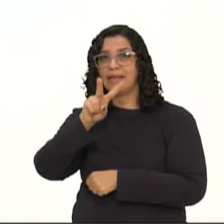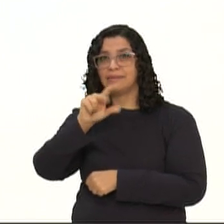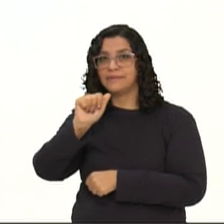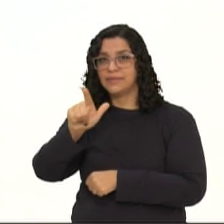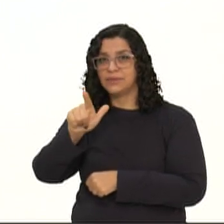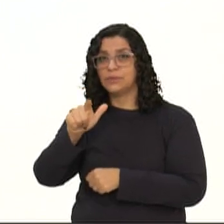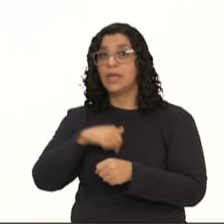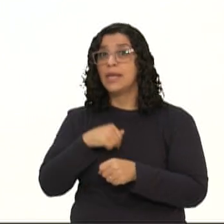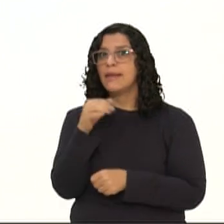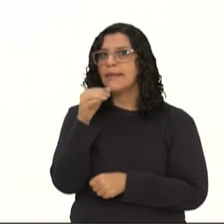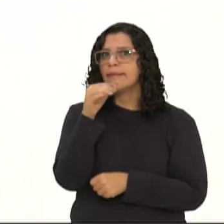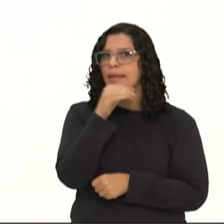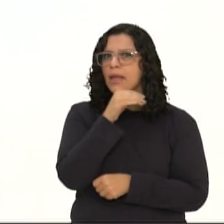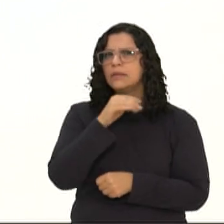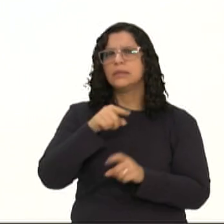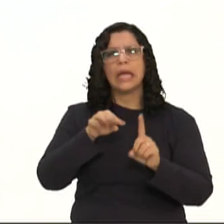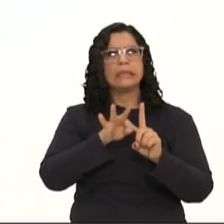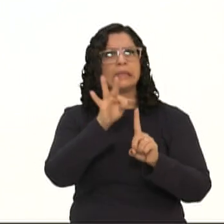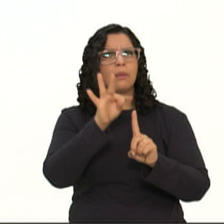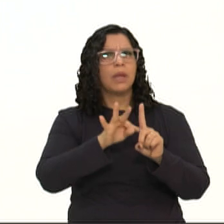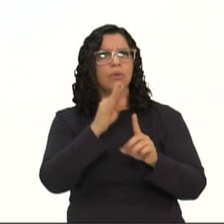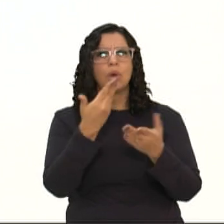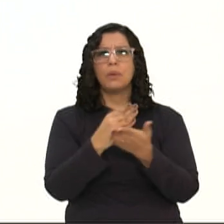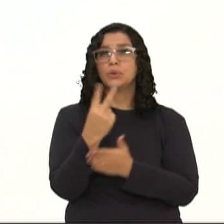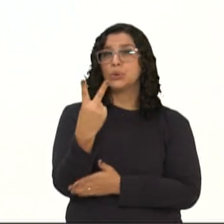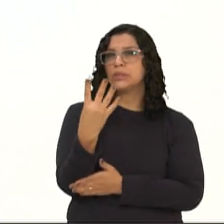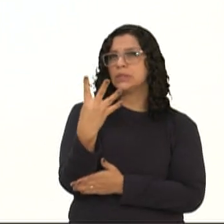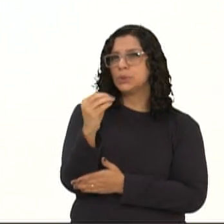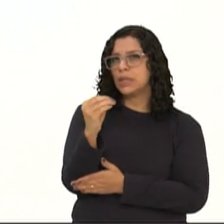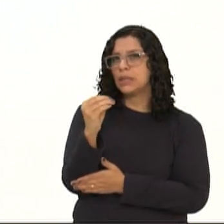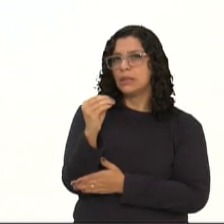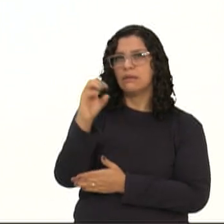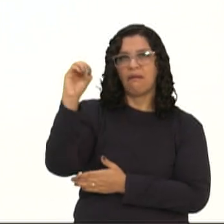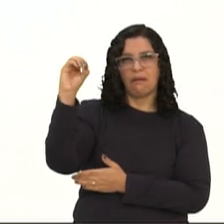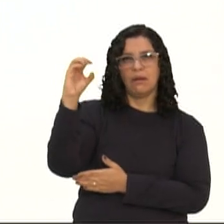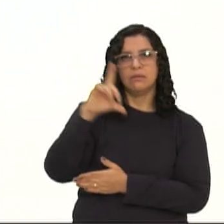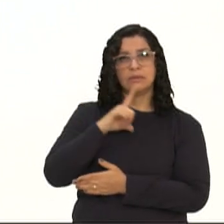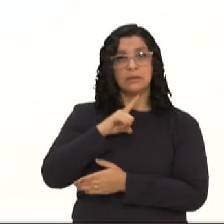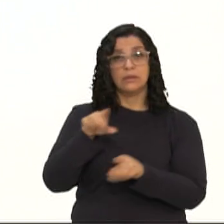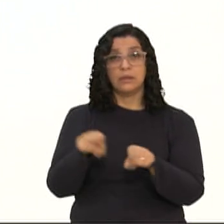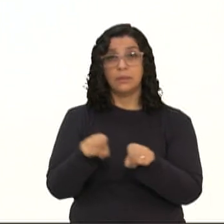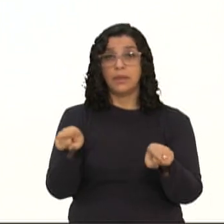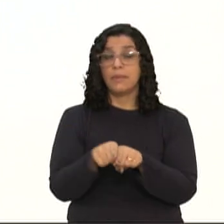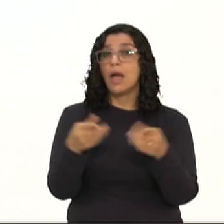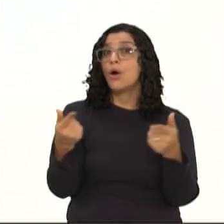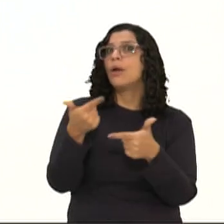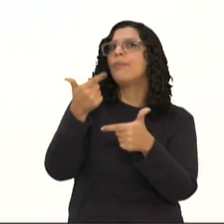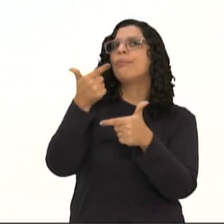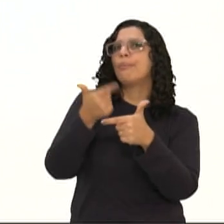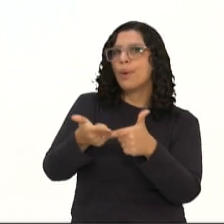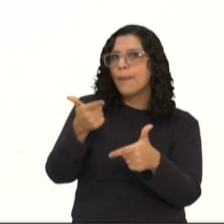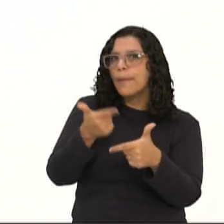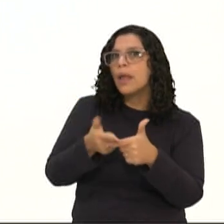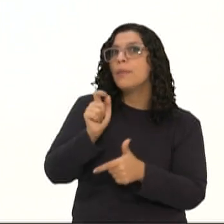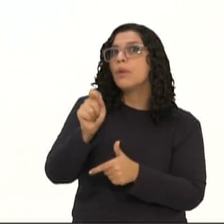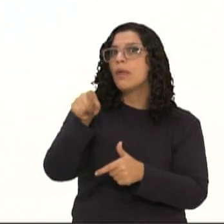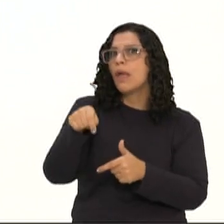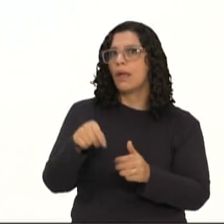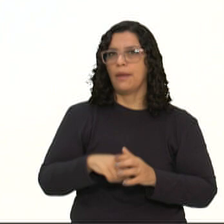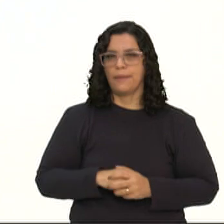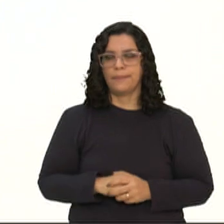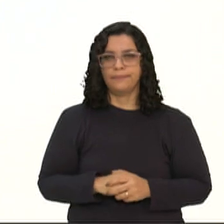Ele se aquece ali a uma temperatura de 240 graus. Agora, o problema aqui, o problema em